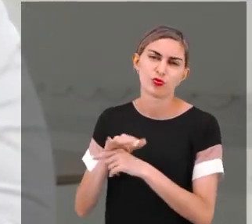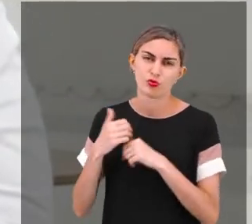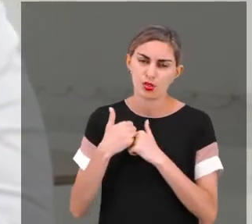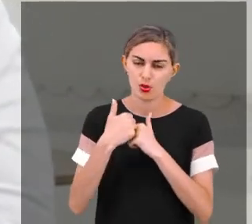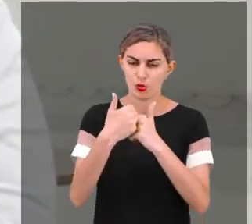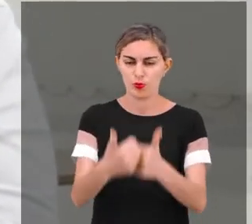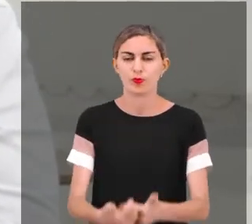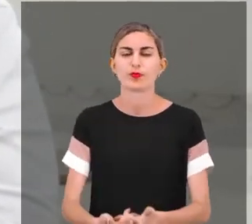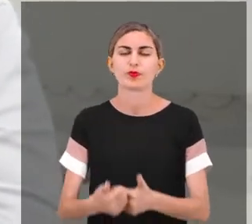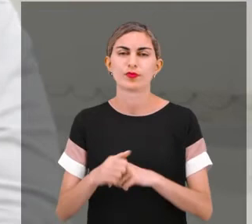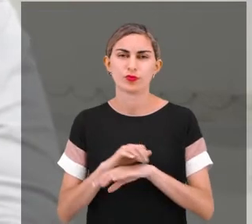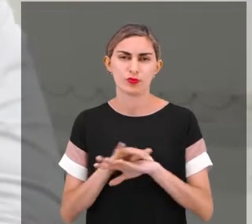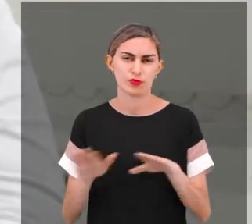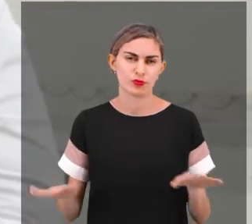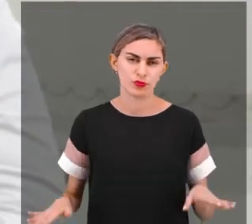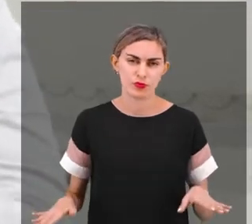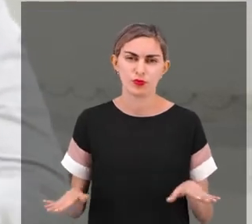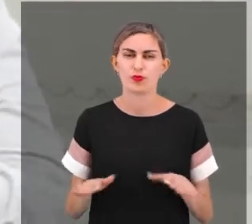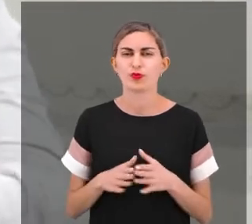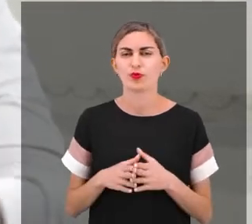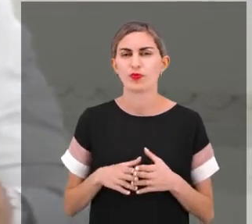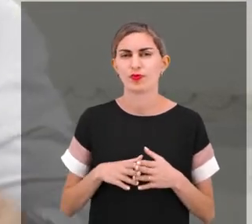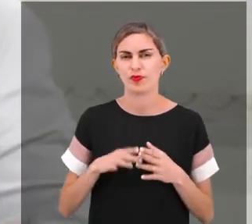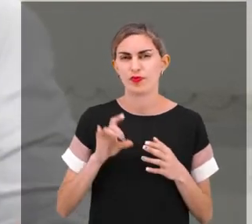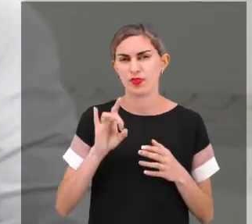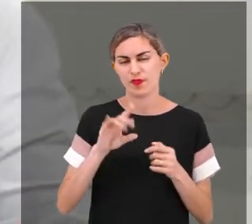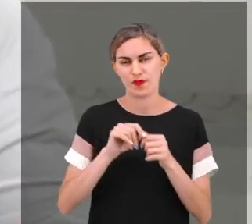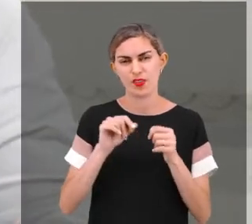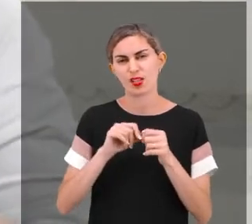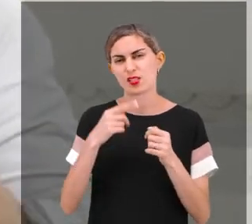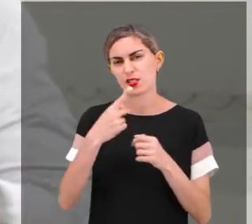esse acompanhamento, de fazer essa